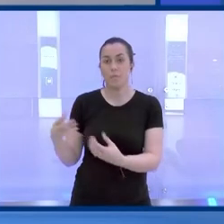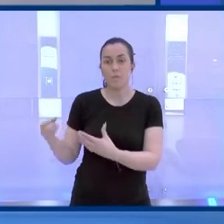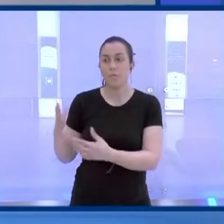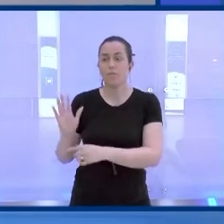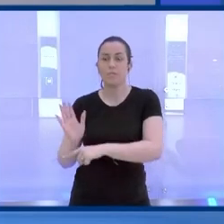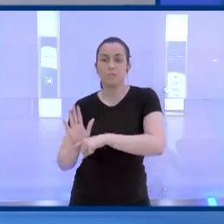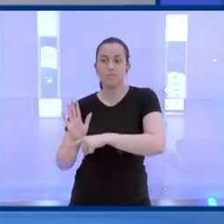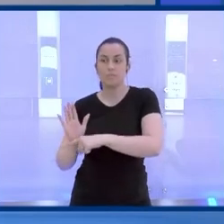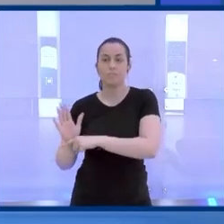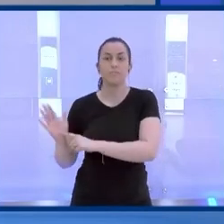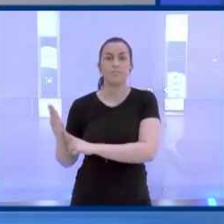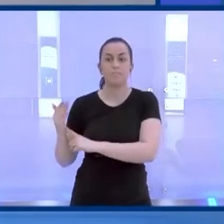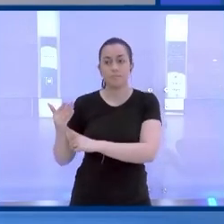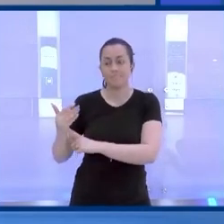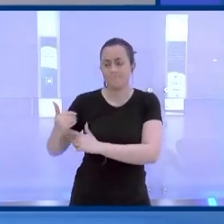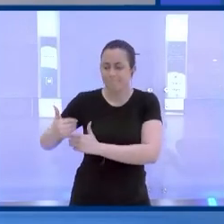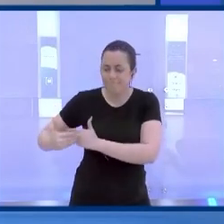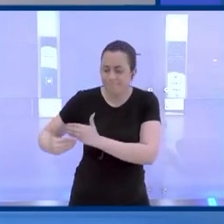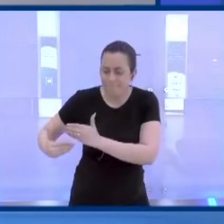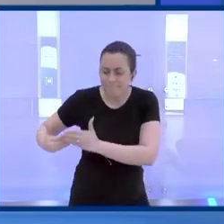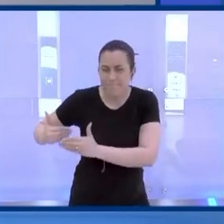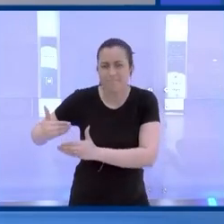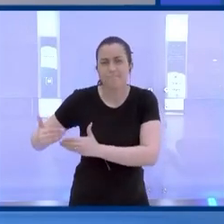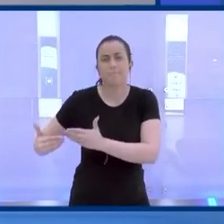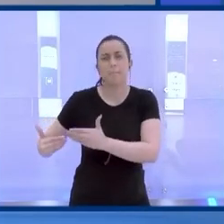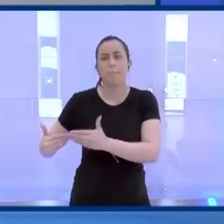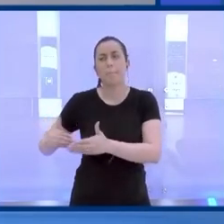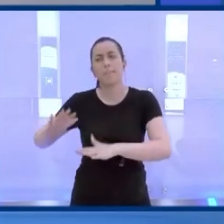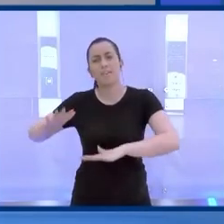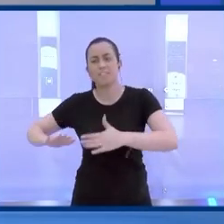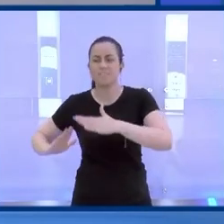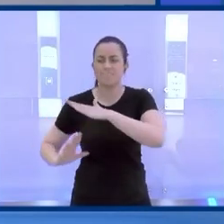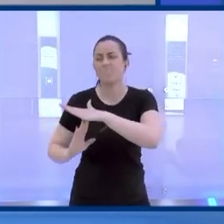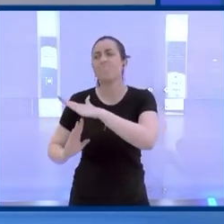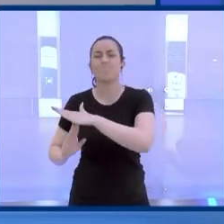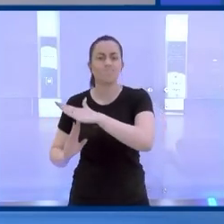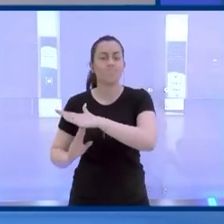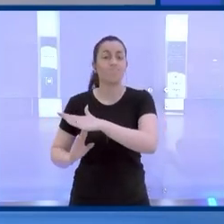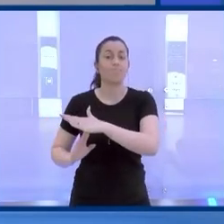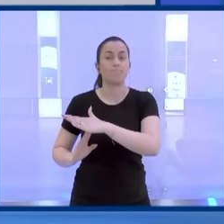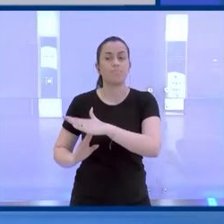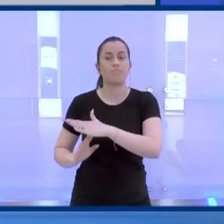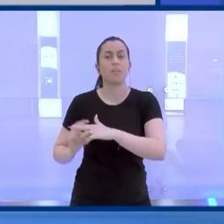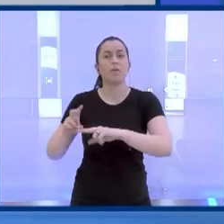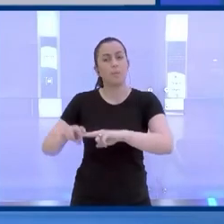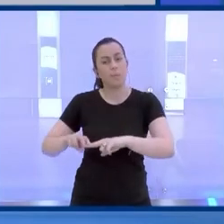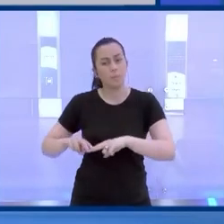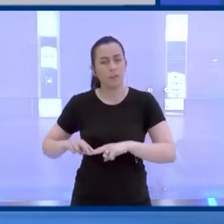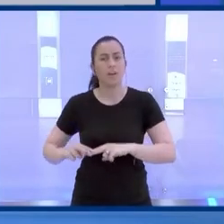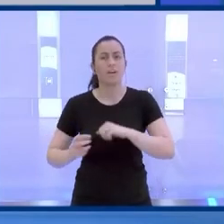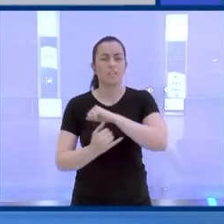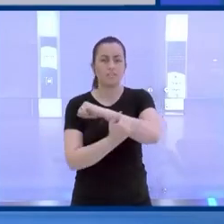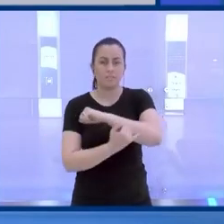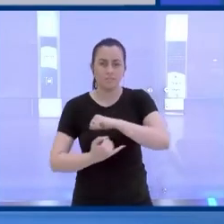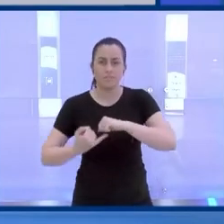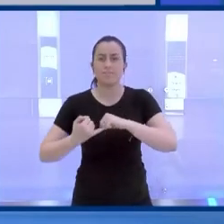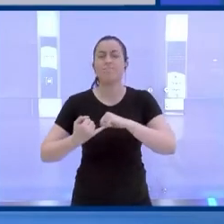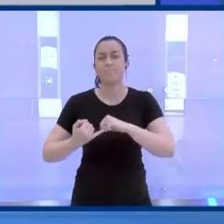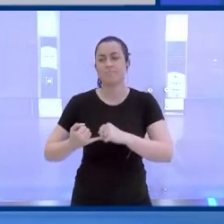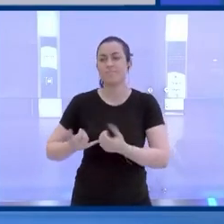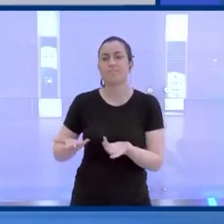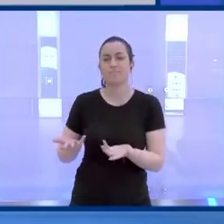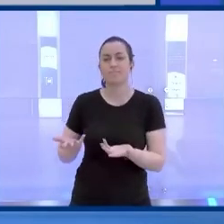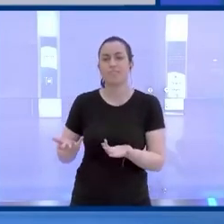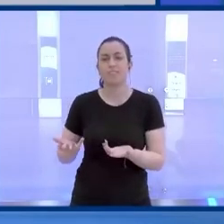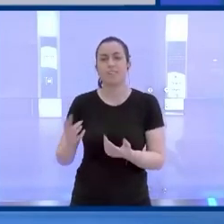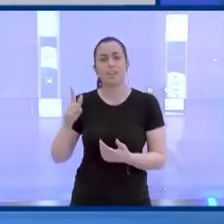que ainda está engatinhando, as limitações existentes na infraestrutura de transporte que traz gás